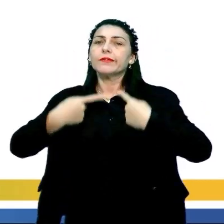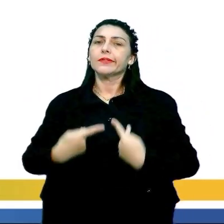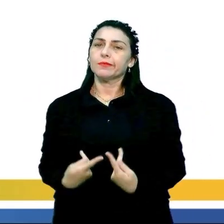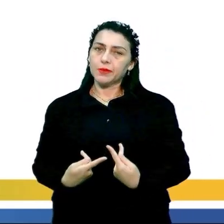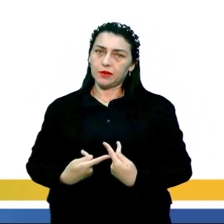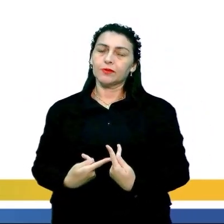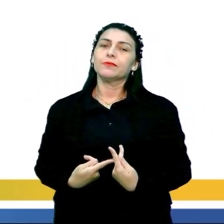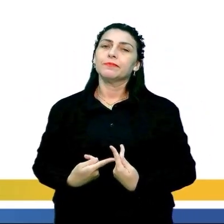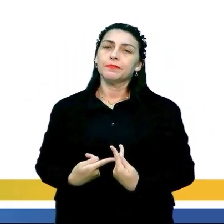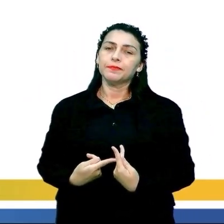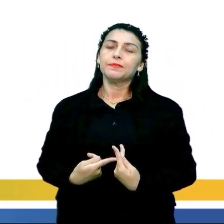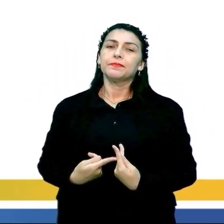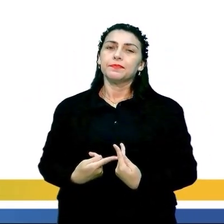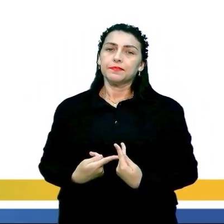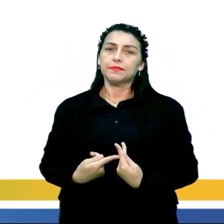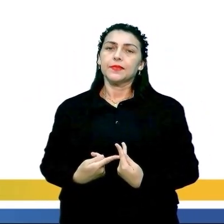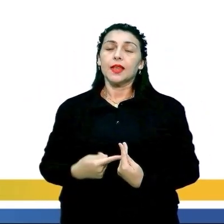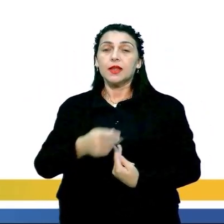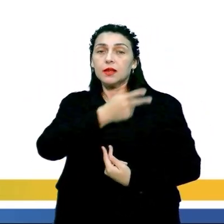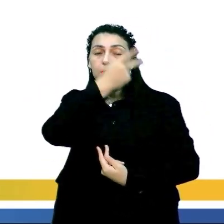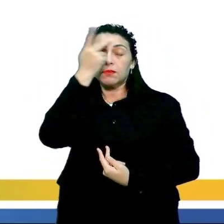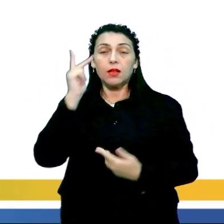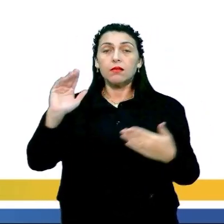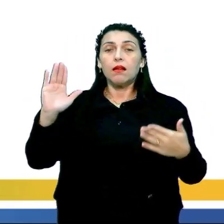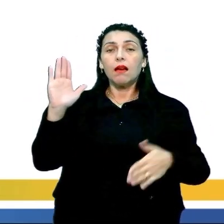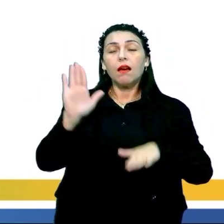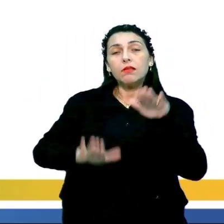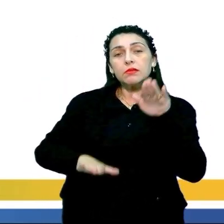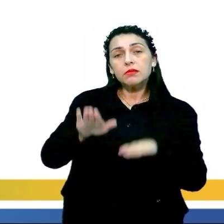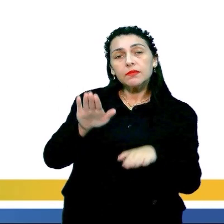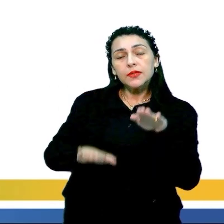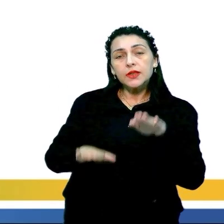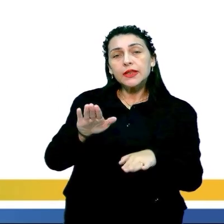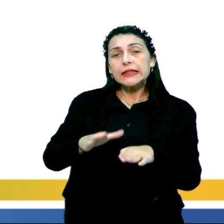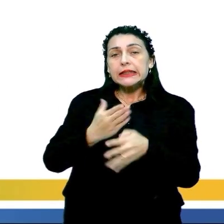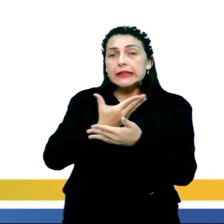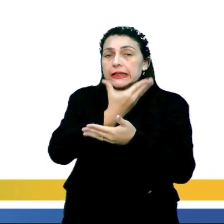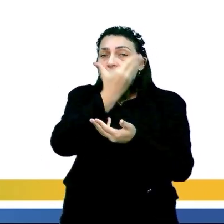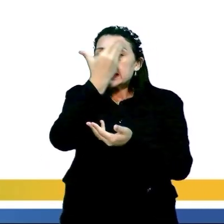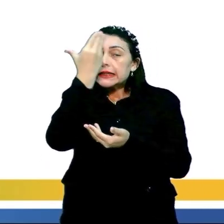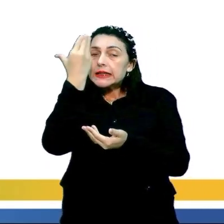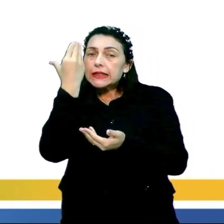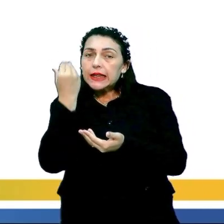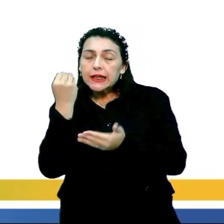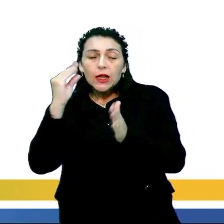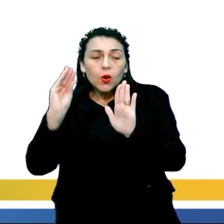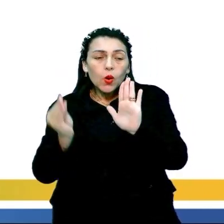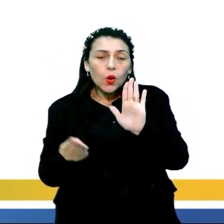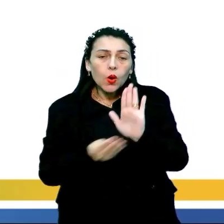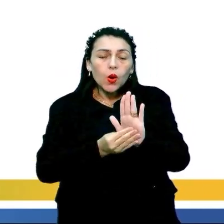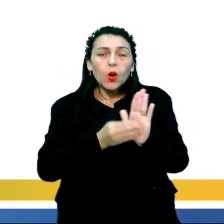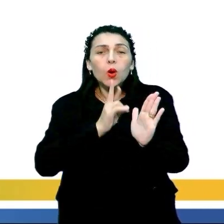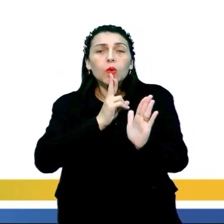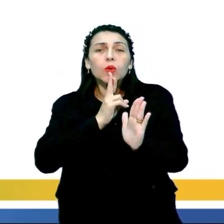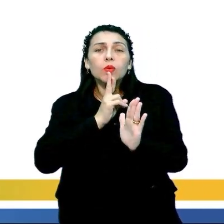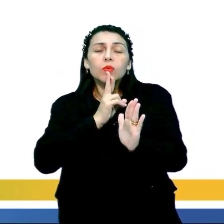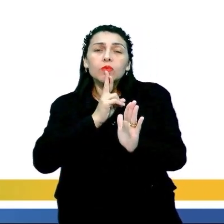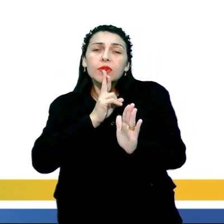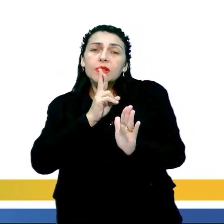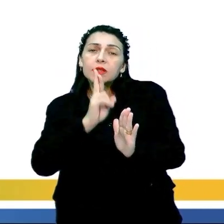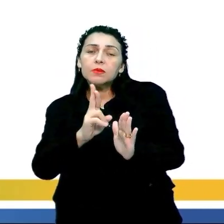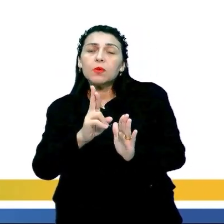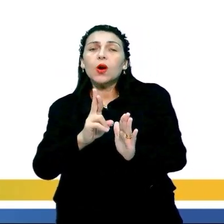os direitos humanos. As pessoas, às vezes, elas esquecem disso e colocam uma solução lá